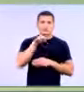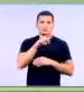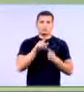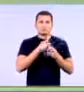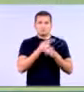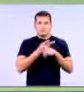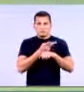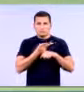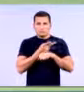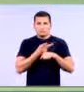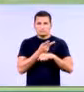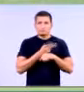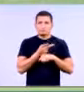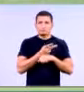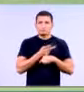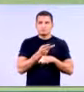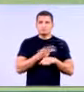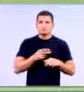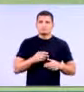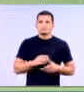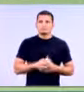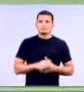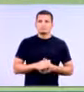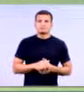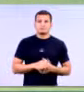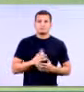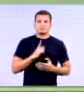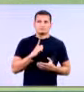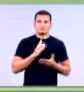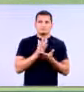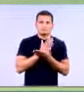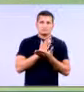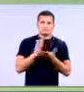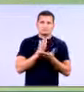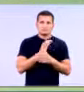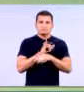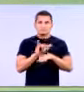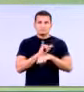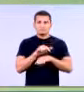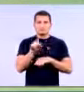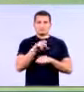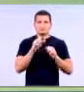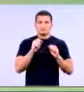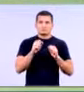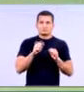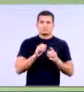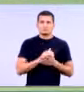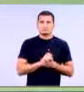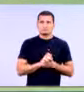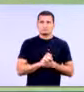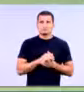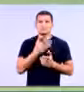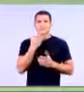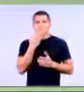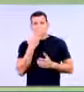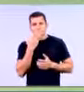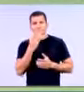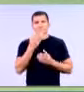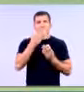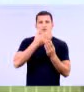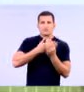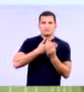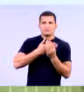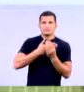buscando. Existem algumas técnicas que você pode trabalhar com o tipo do arquivo,